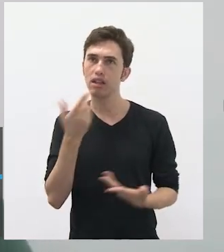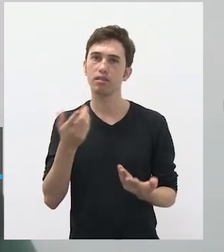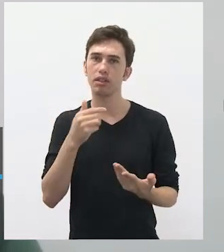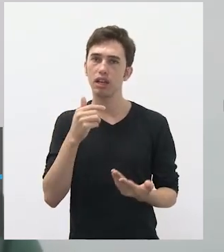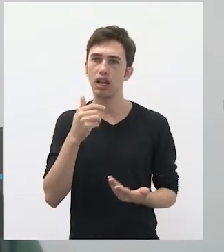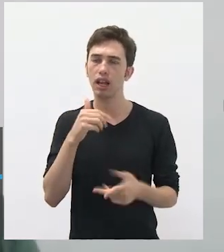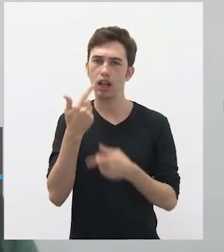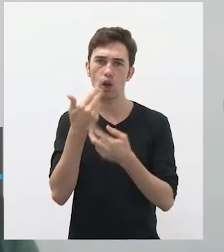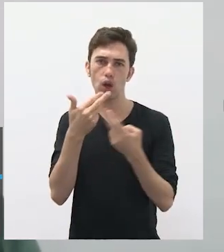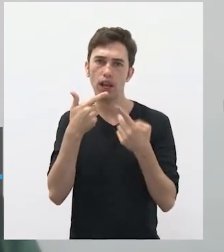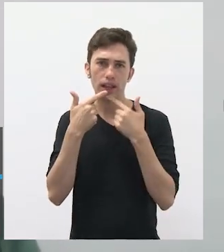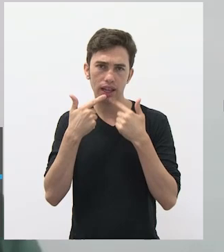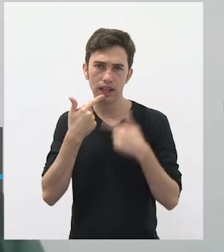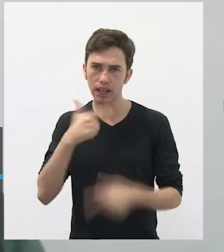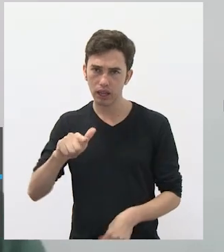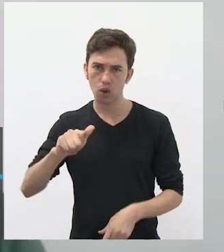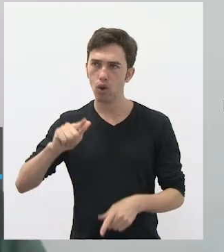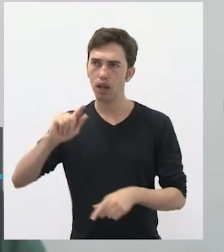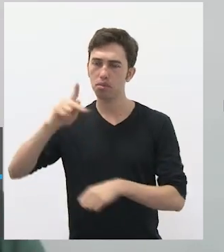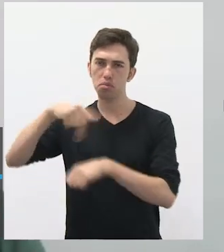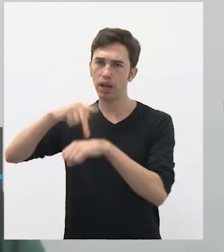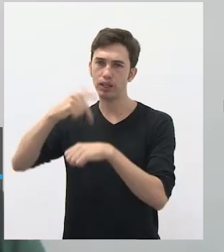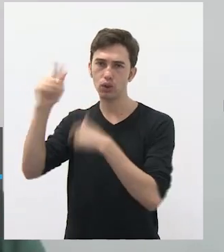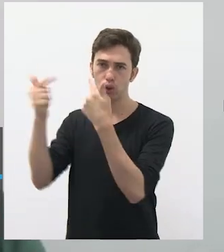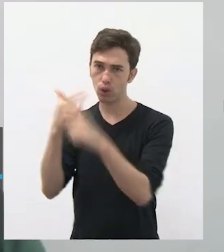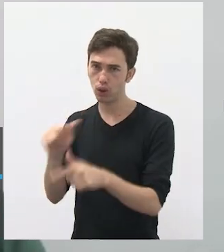pensar aí vários aspectos de cultura